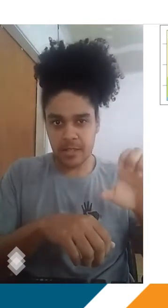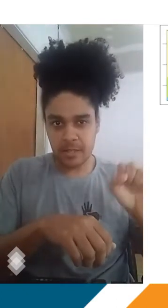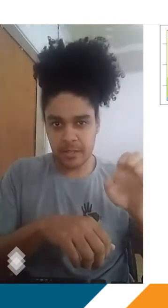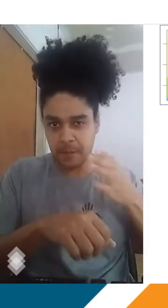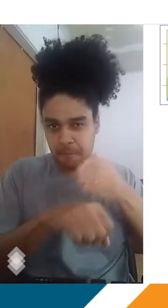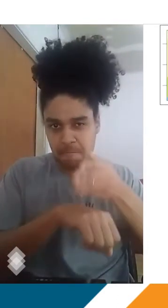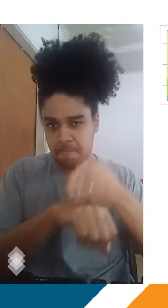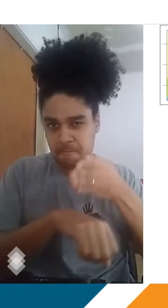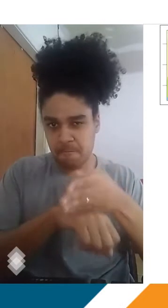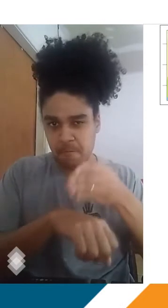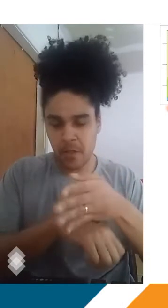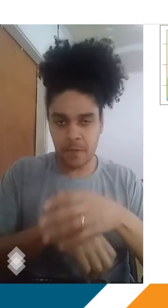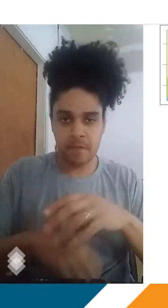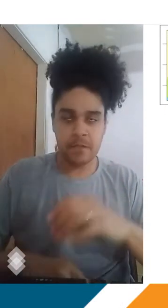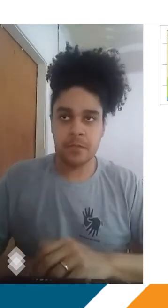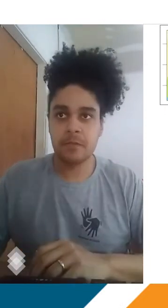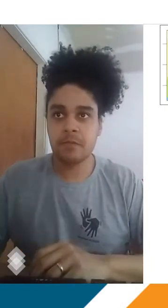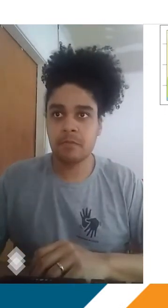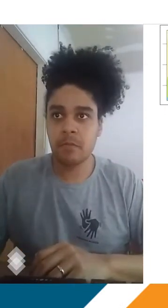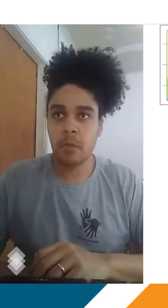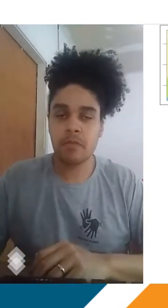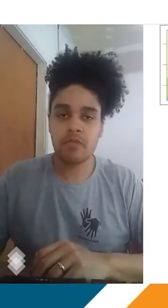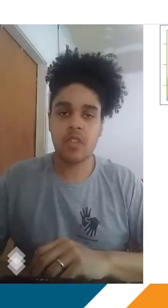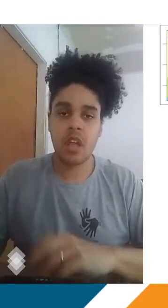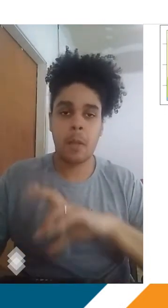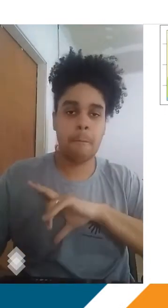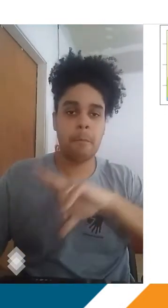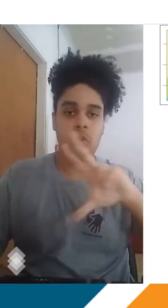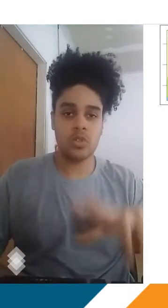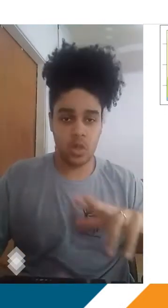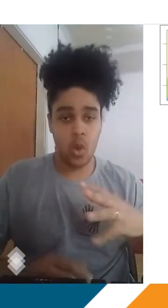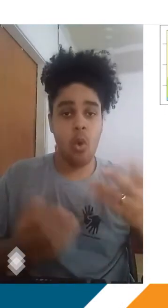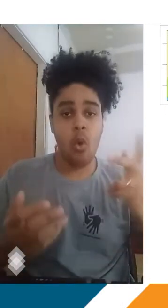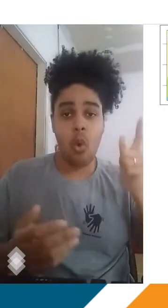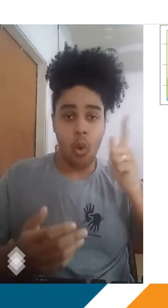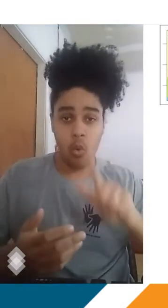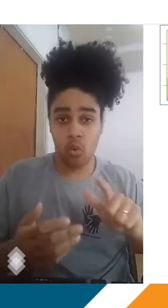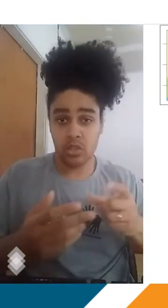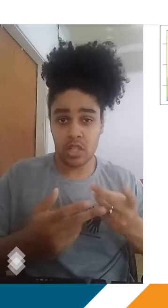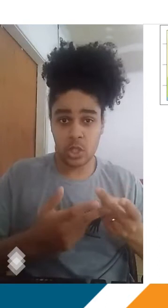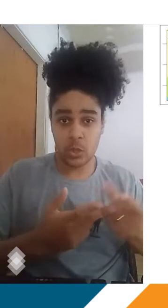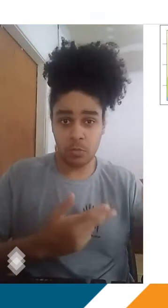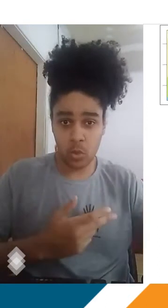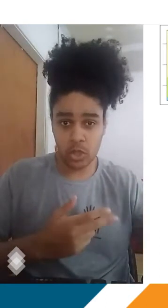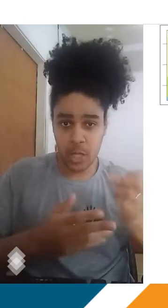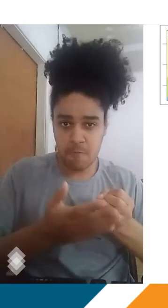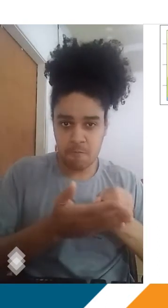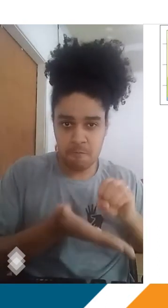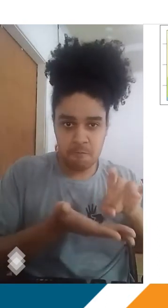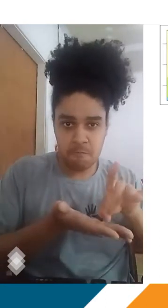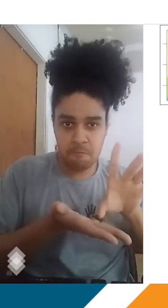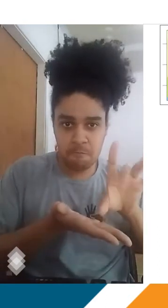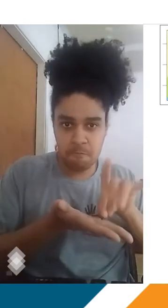chamada de França Antártica. Os portugueses conseguem expulsar os franceses, mas eles sabem que eles iam tentar uma nova